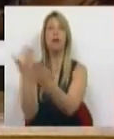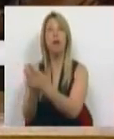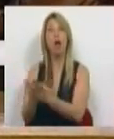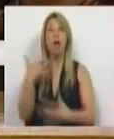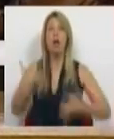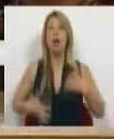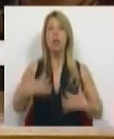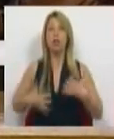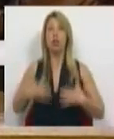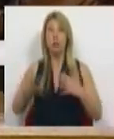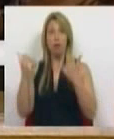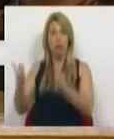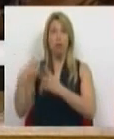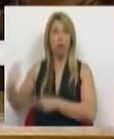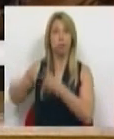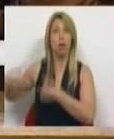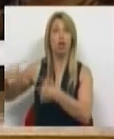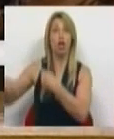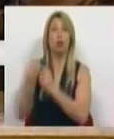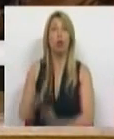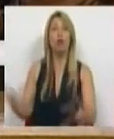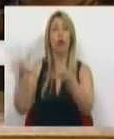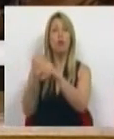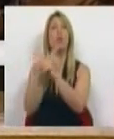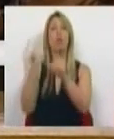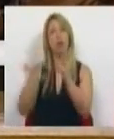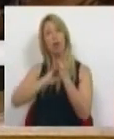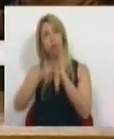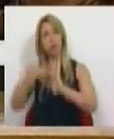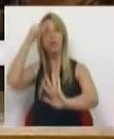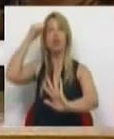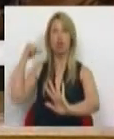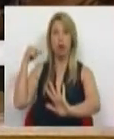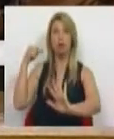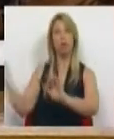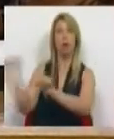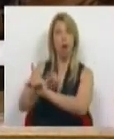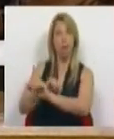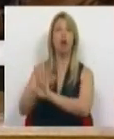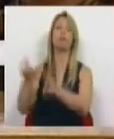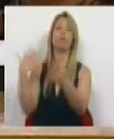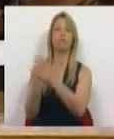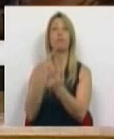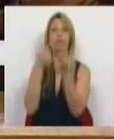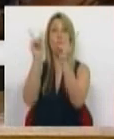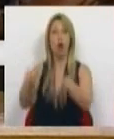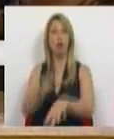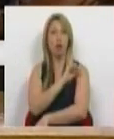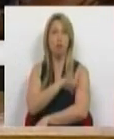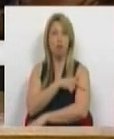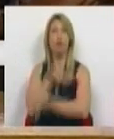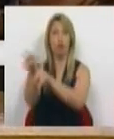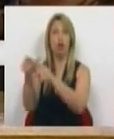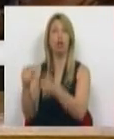deixaram em legado às novas gerações, porque esquecer tudo isso seria reabilitar as forças responsáveis por essa política de